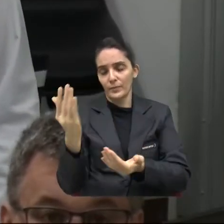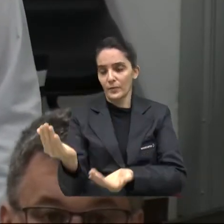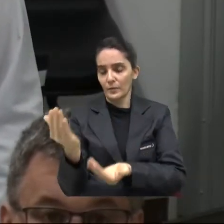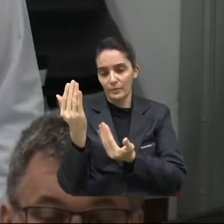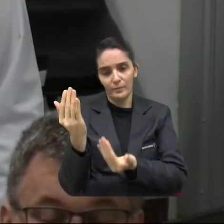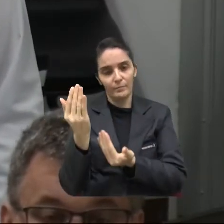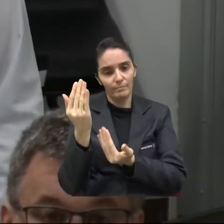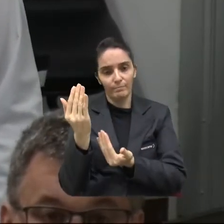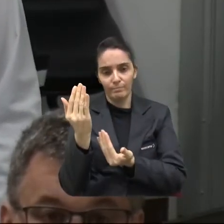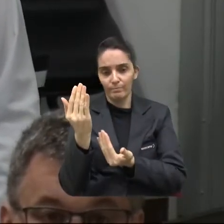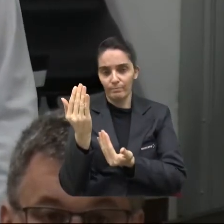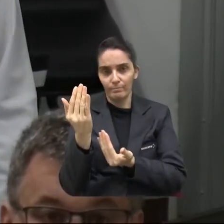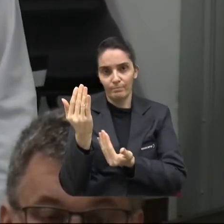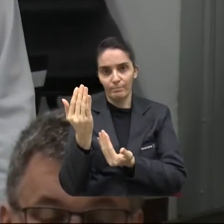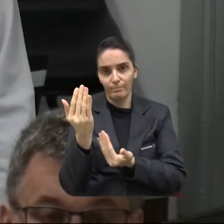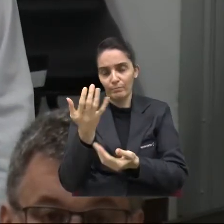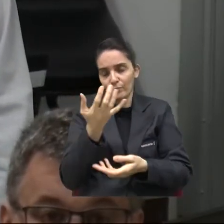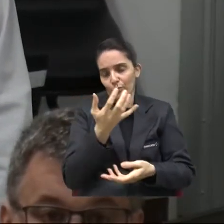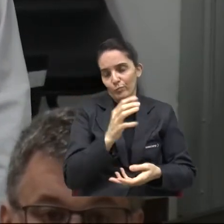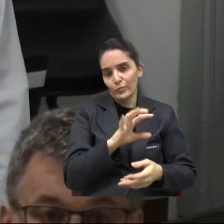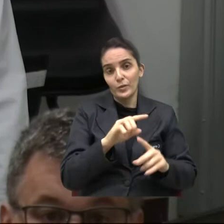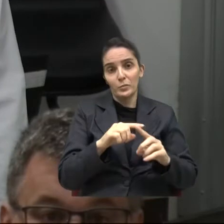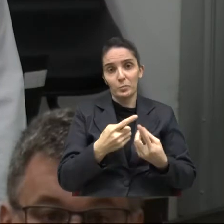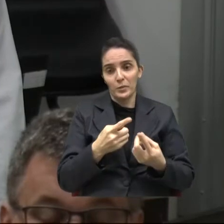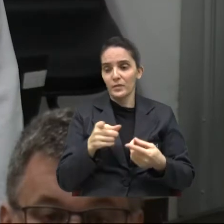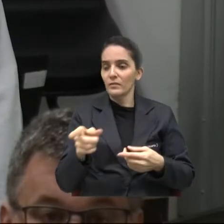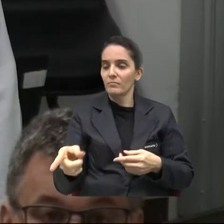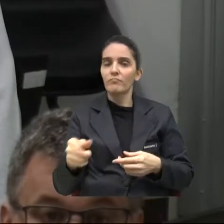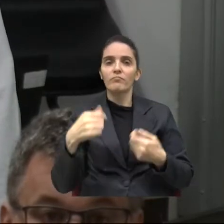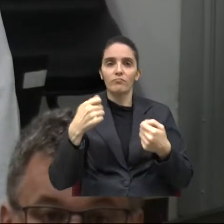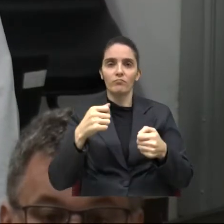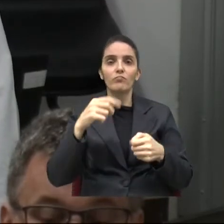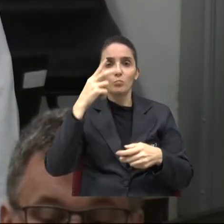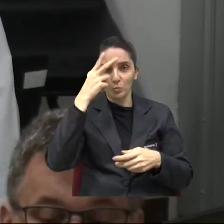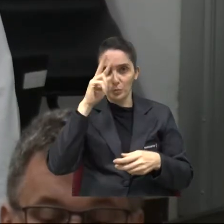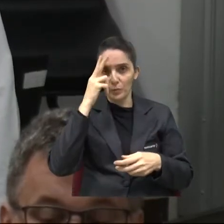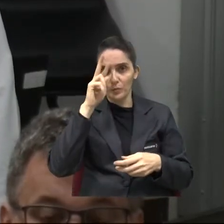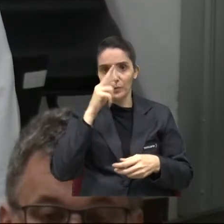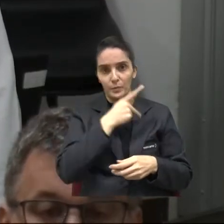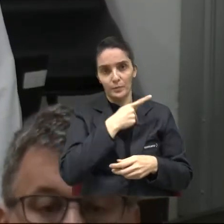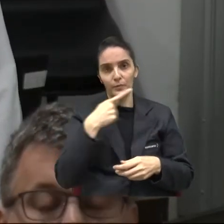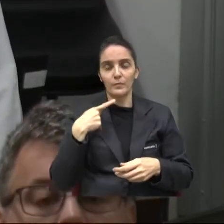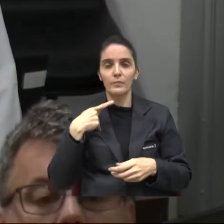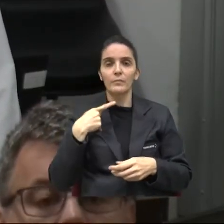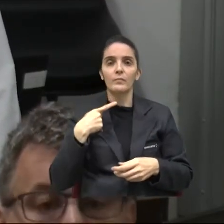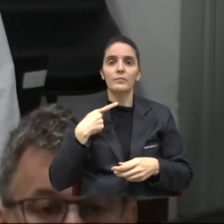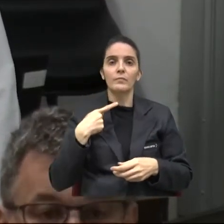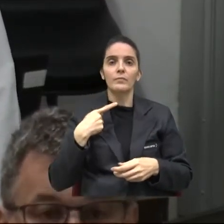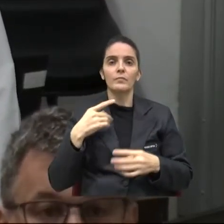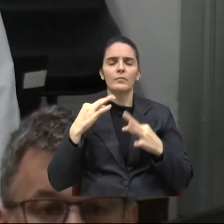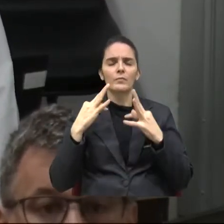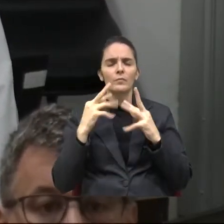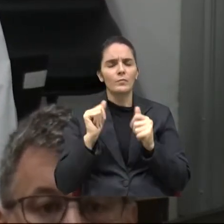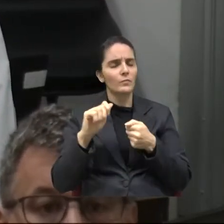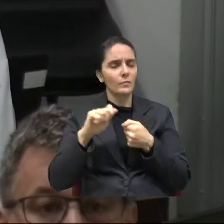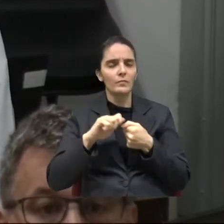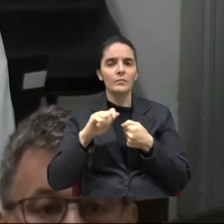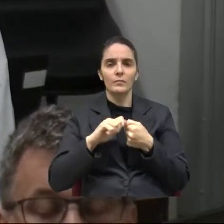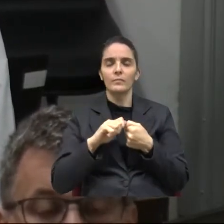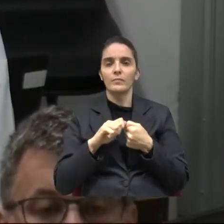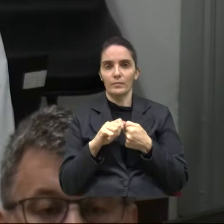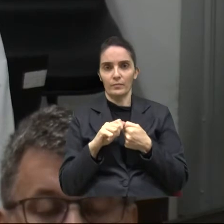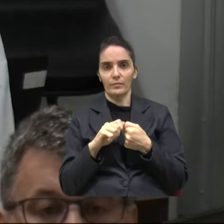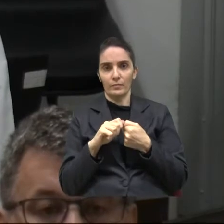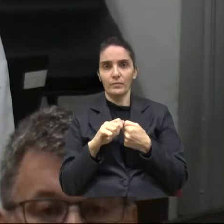queria fazer, mas o Márcio precisa ser lembrado. Pastor Márcio, por tudo que fez, por tudo que ele deixou, pelo legado